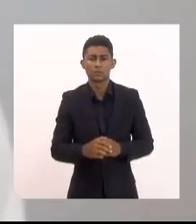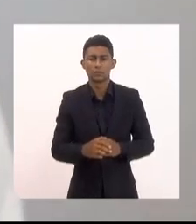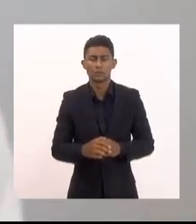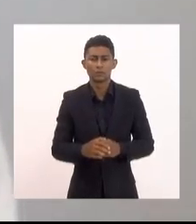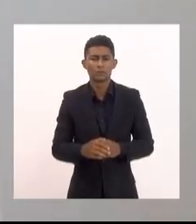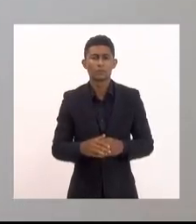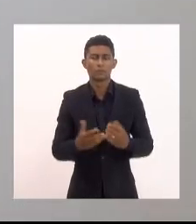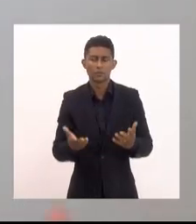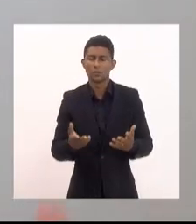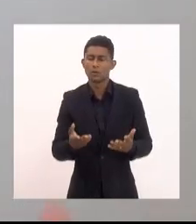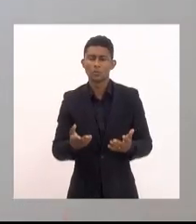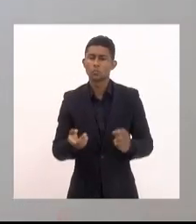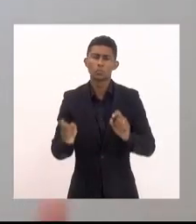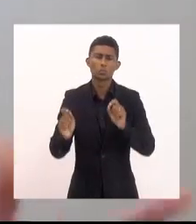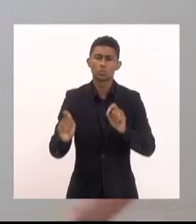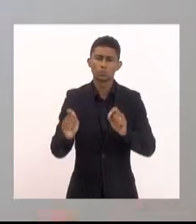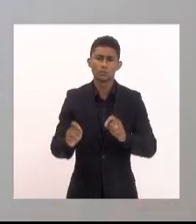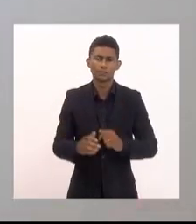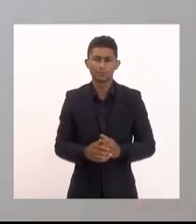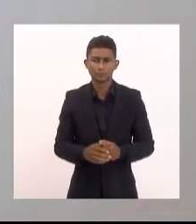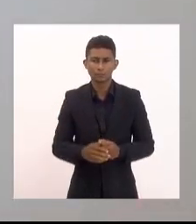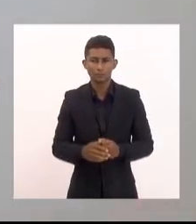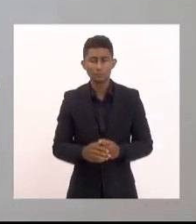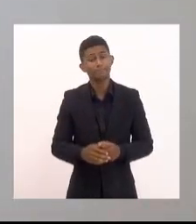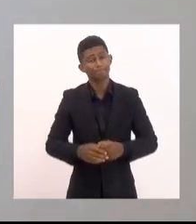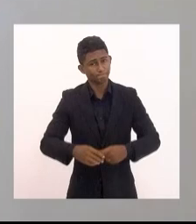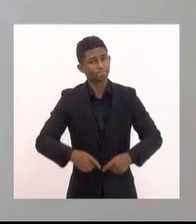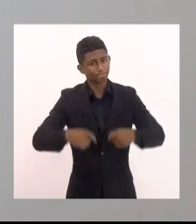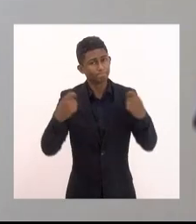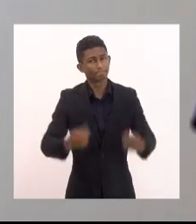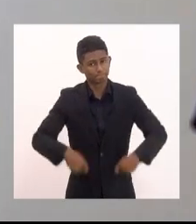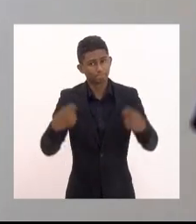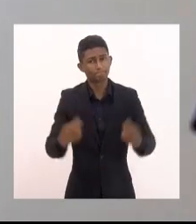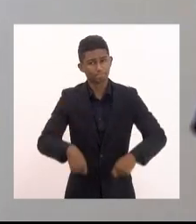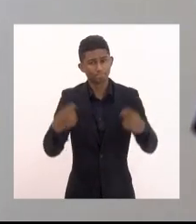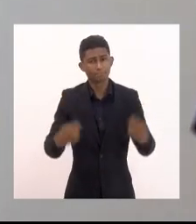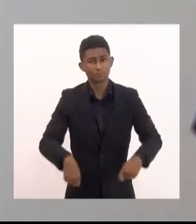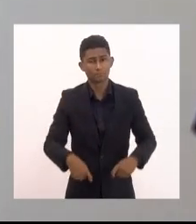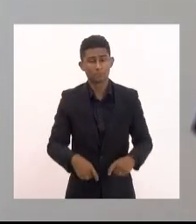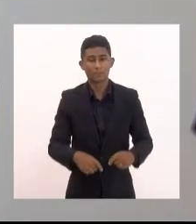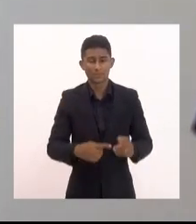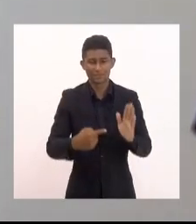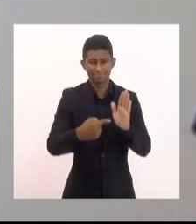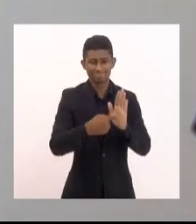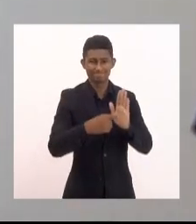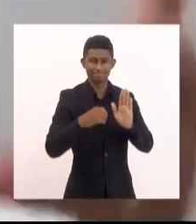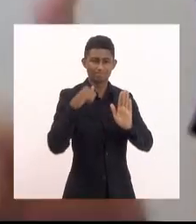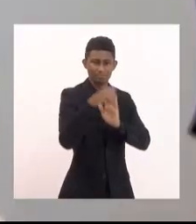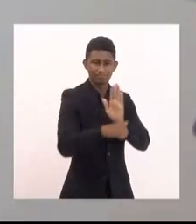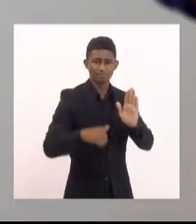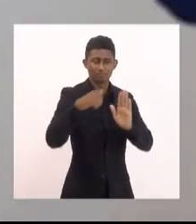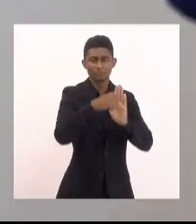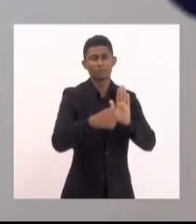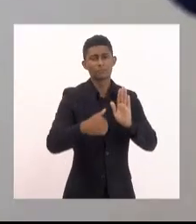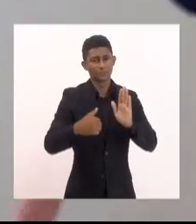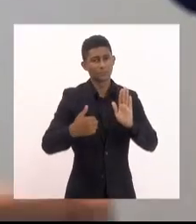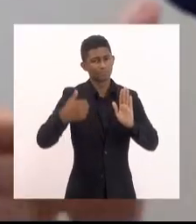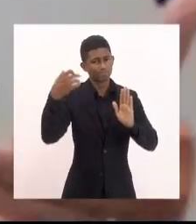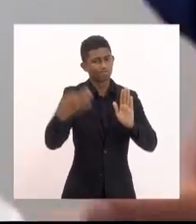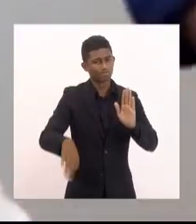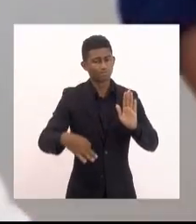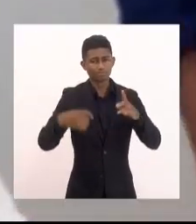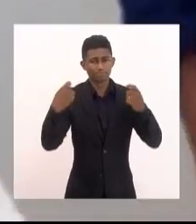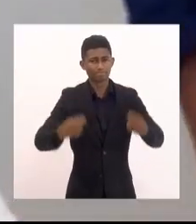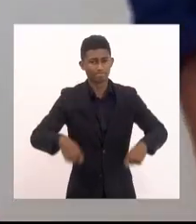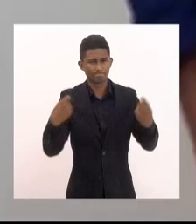O que acontece é o seguinte, isso daí precisa de um aperfeiçoamento no nosso entendimento.